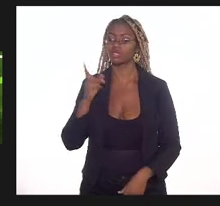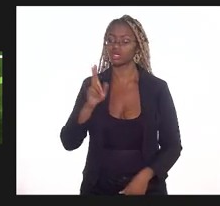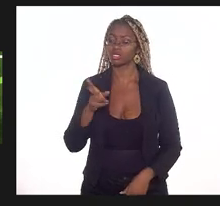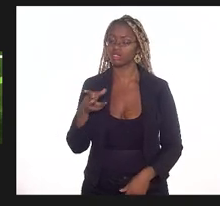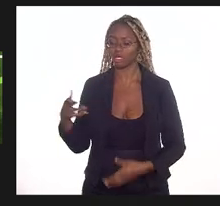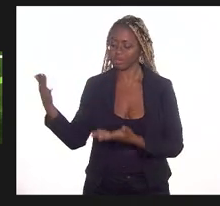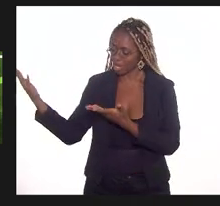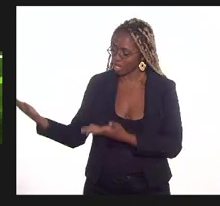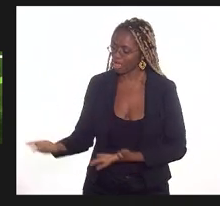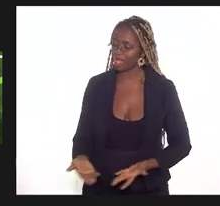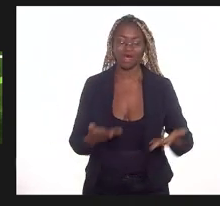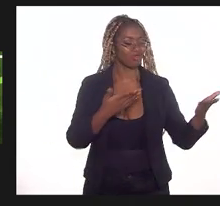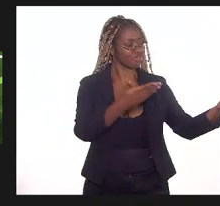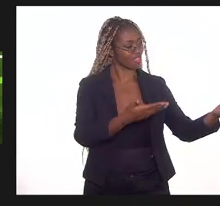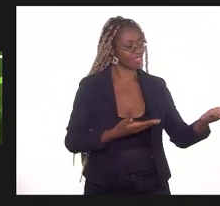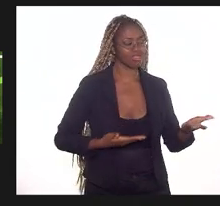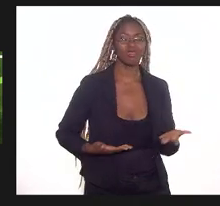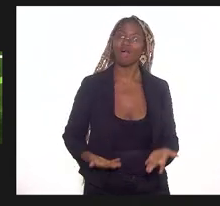de receber